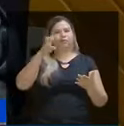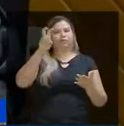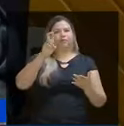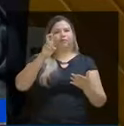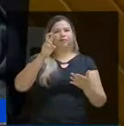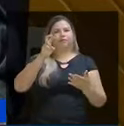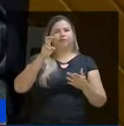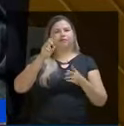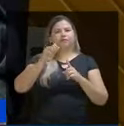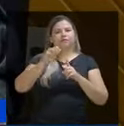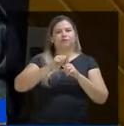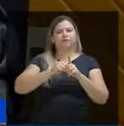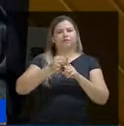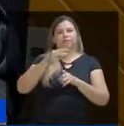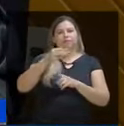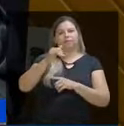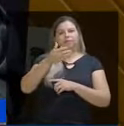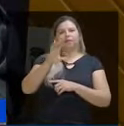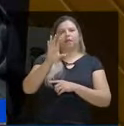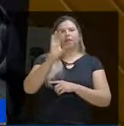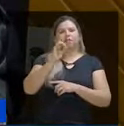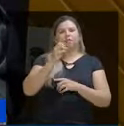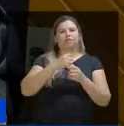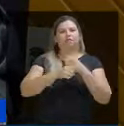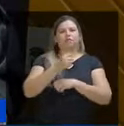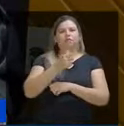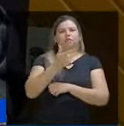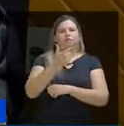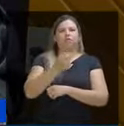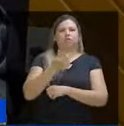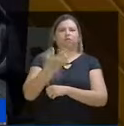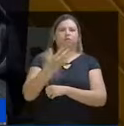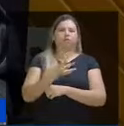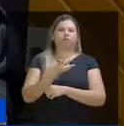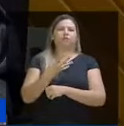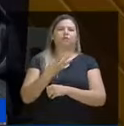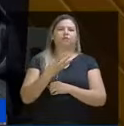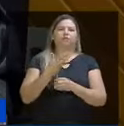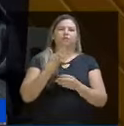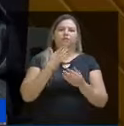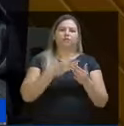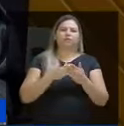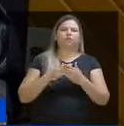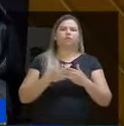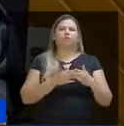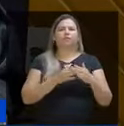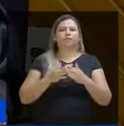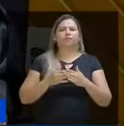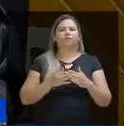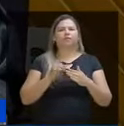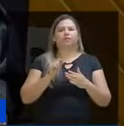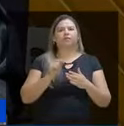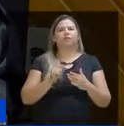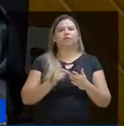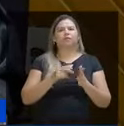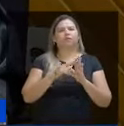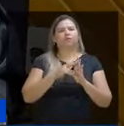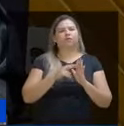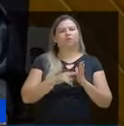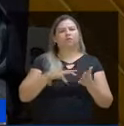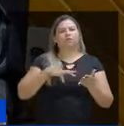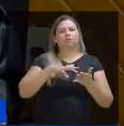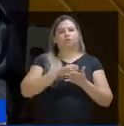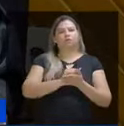março de 2024, em que pese, por imprudência do órgão partidário municipal, somente haver o registro no sistema da